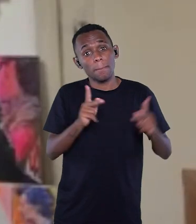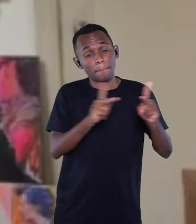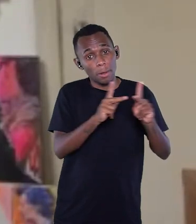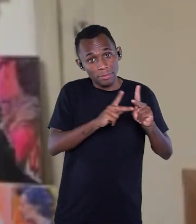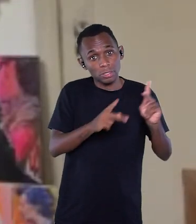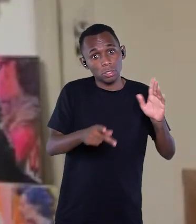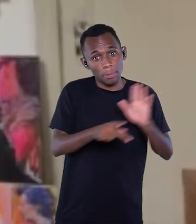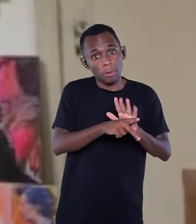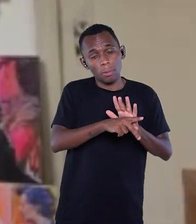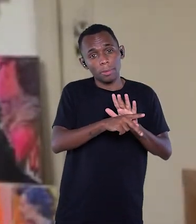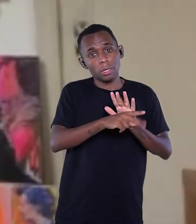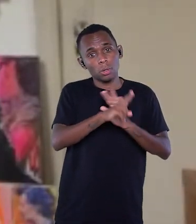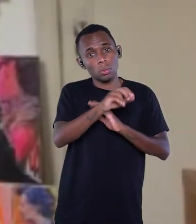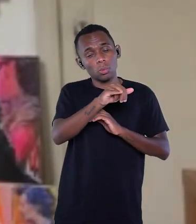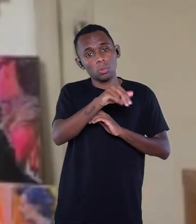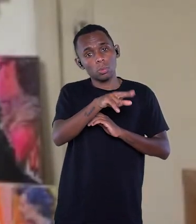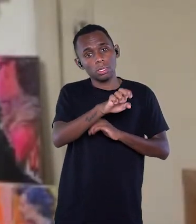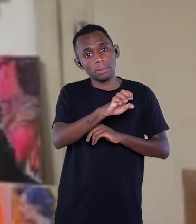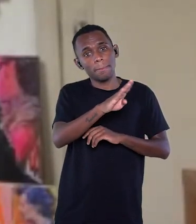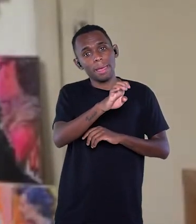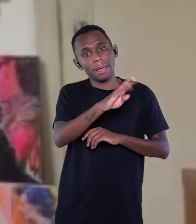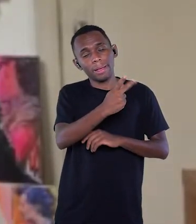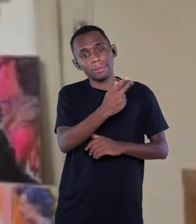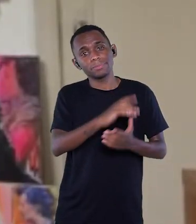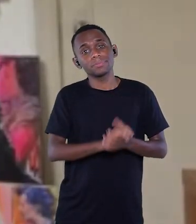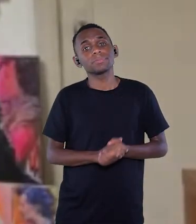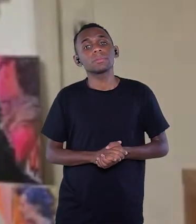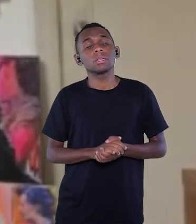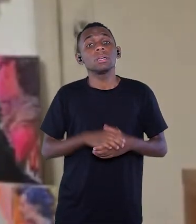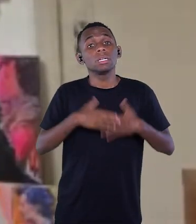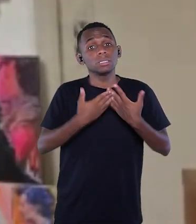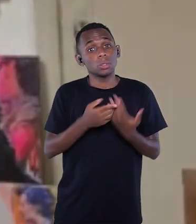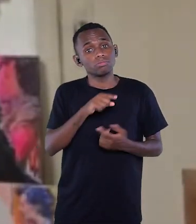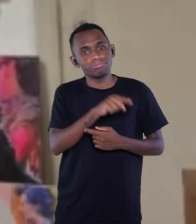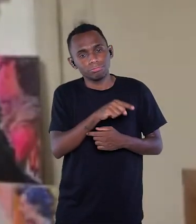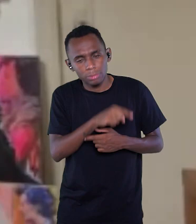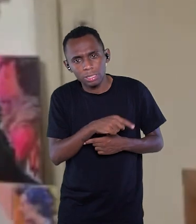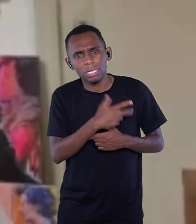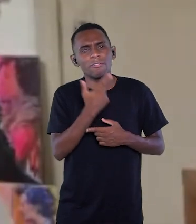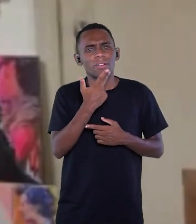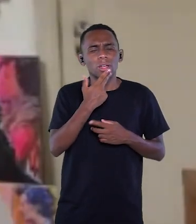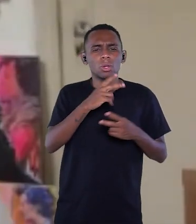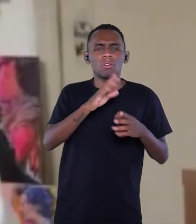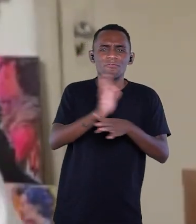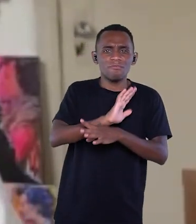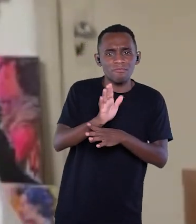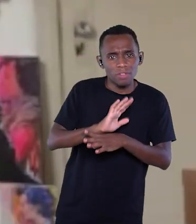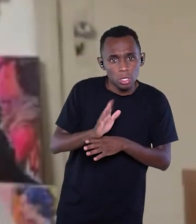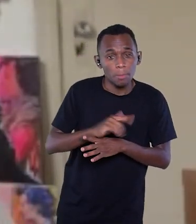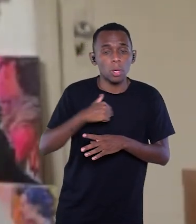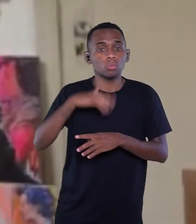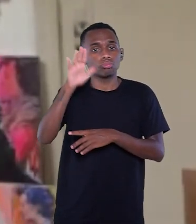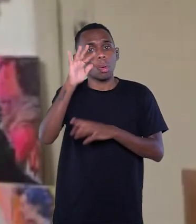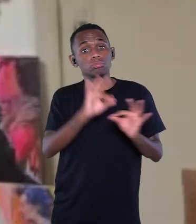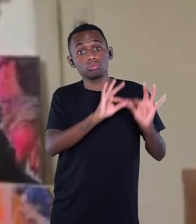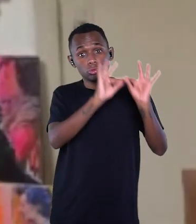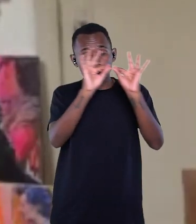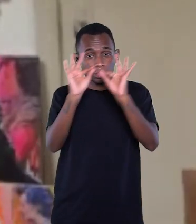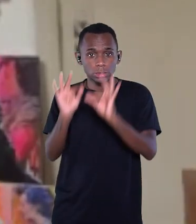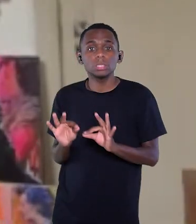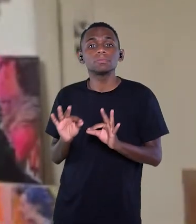professora da UniBH aqui, de cinema. E aí ela falou sobre o filme e tal, eu assisti